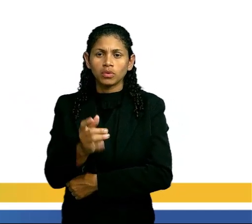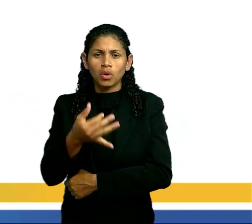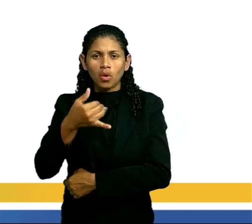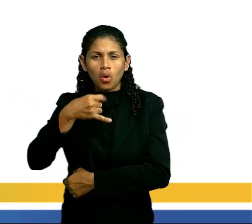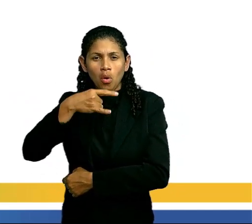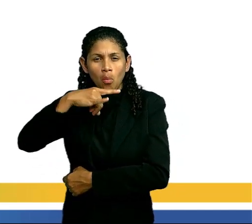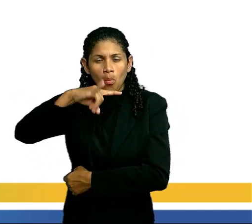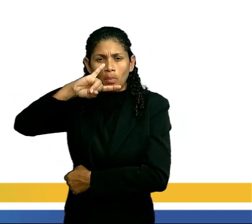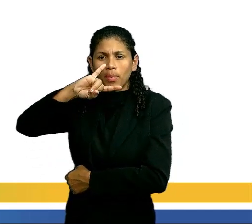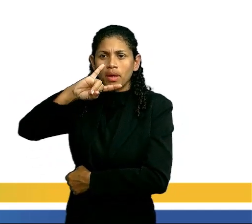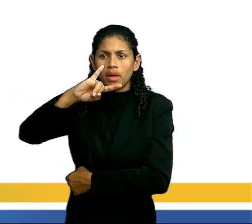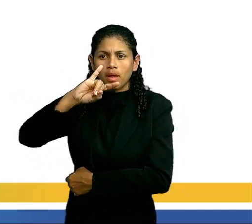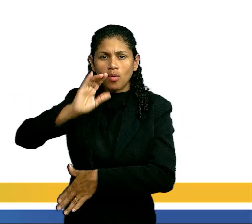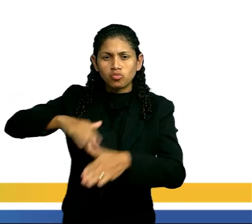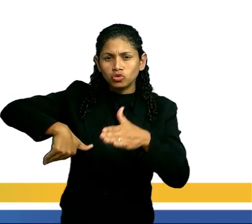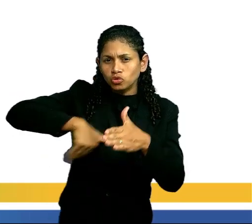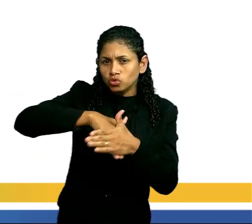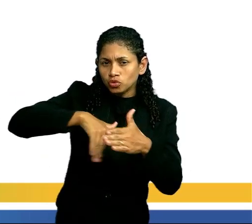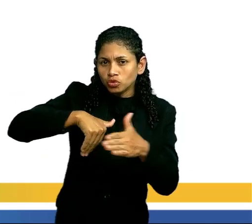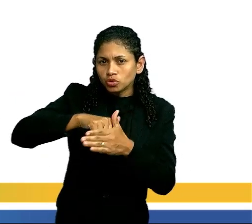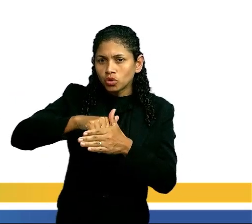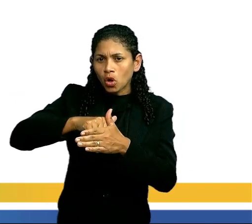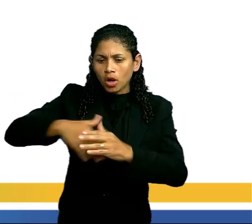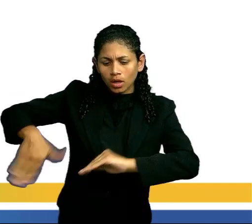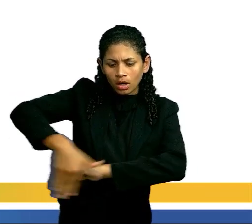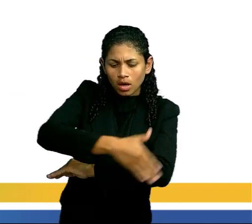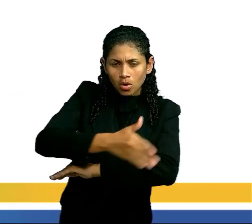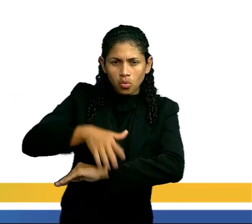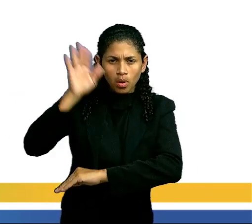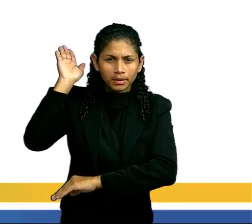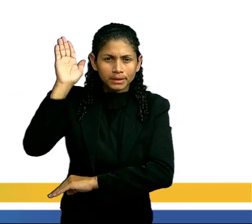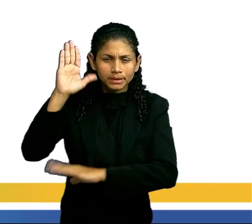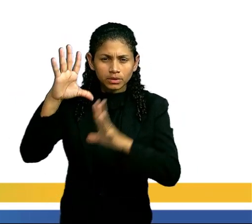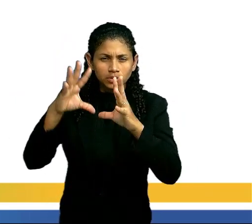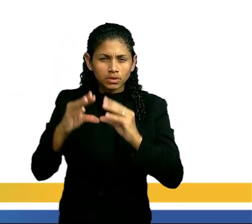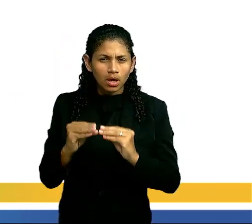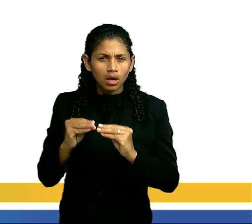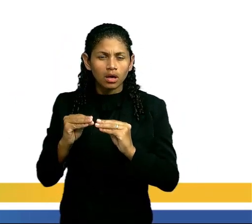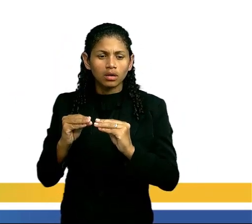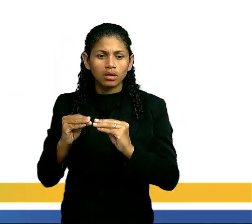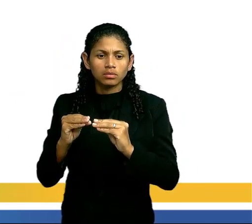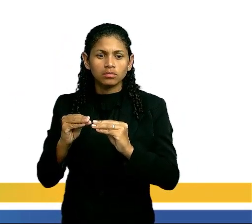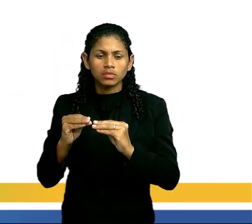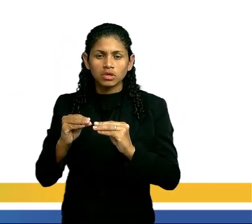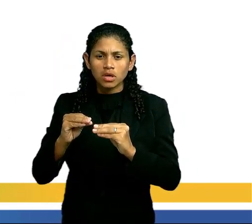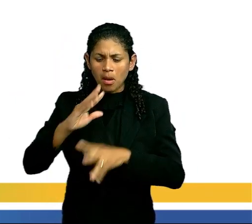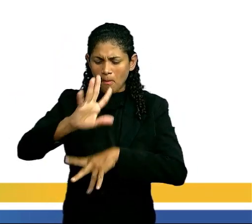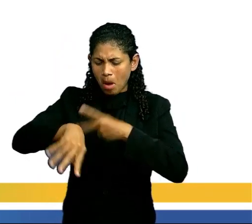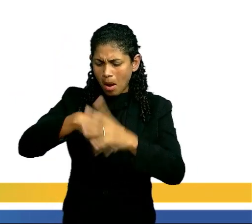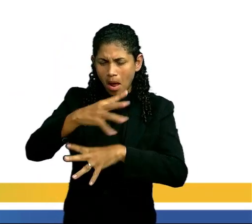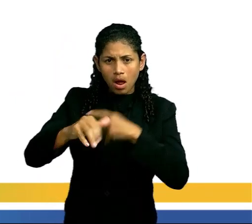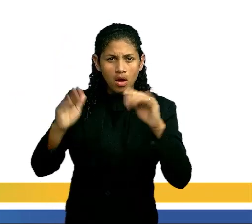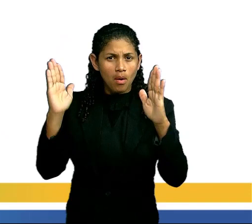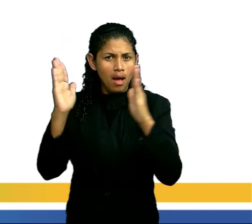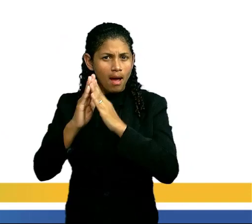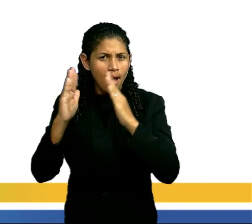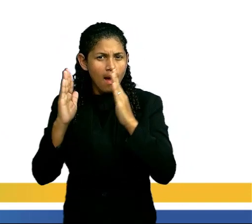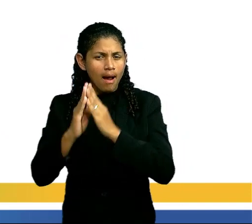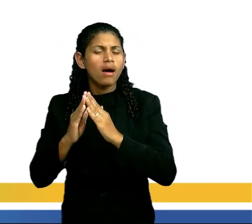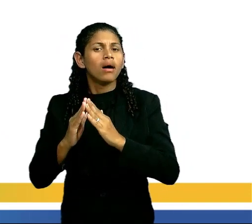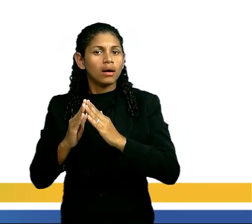jogue, nem fique na rua até tarde, ou faça bagunça na casa, e terá um casamento